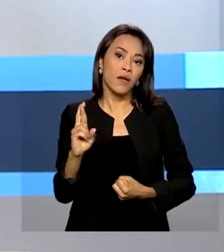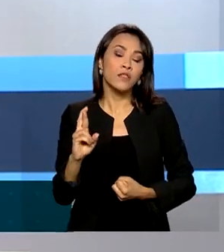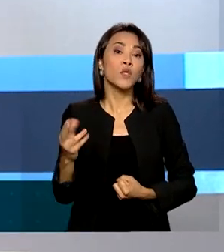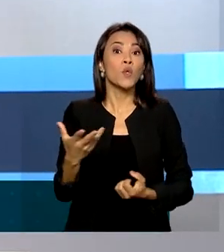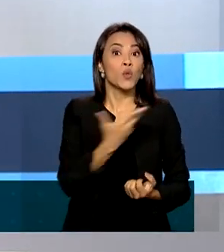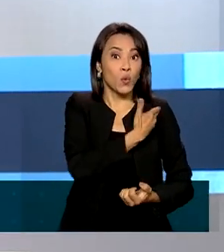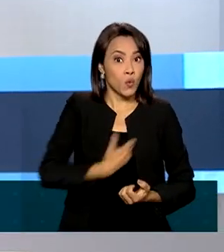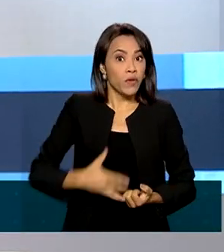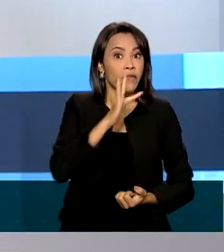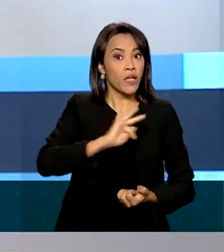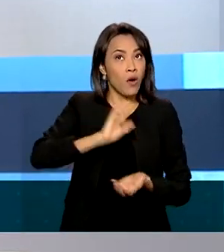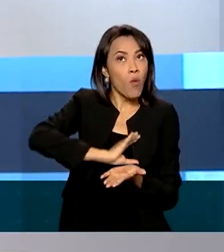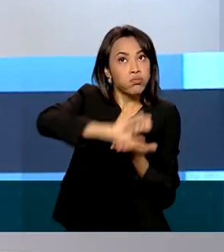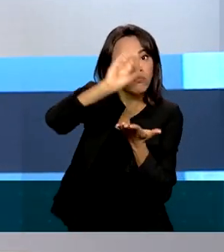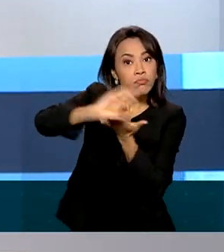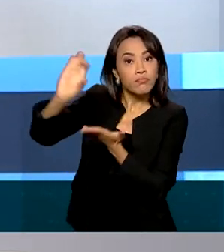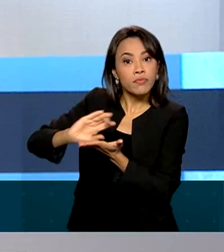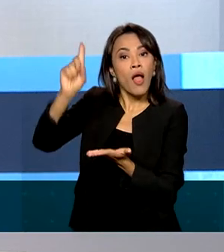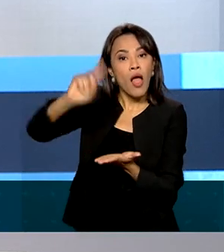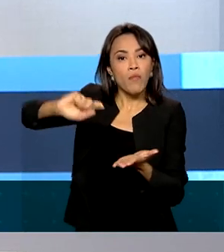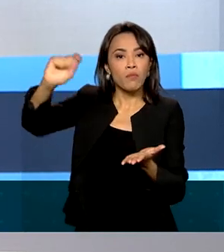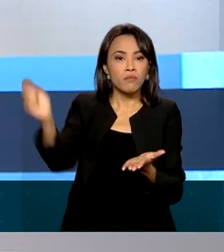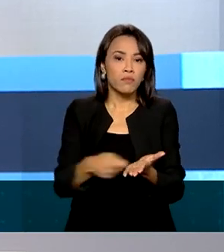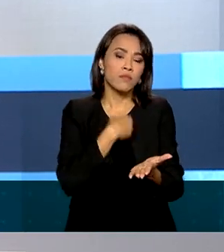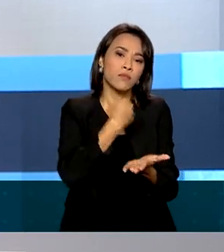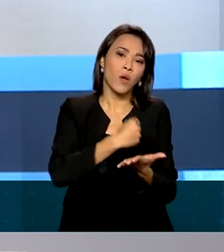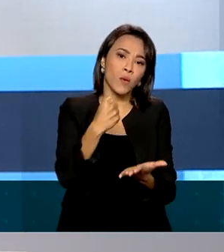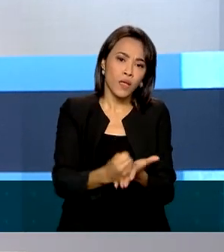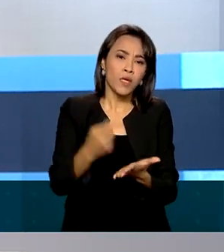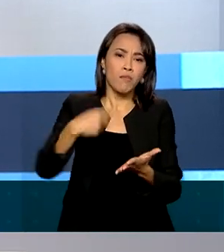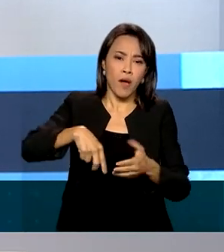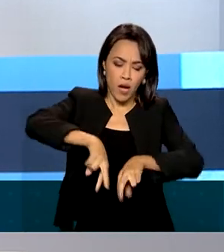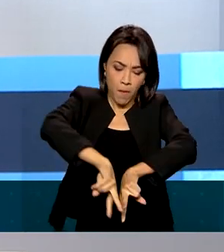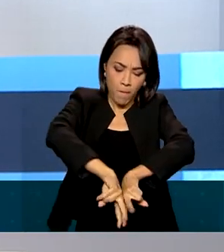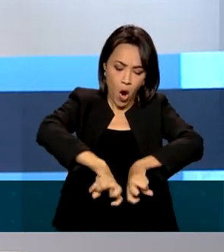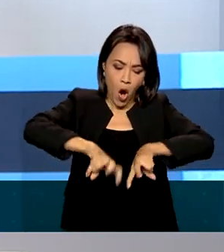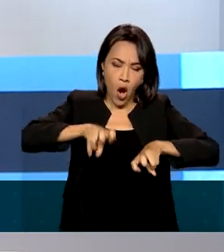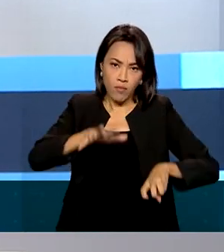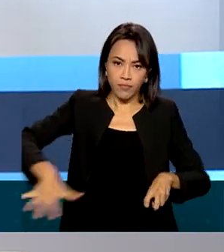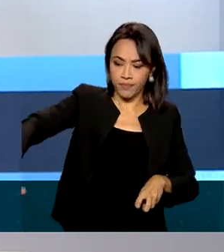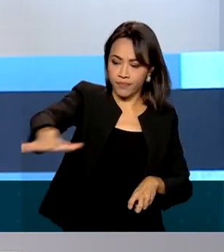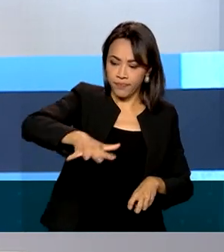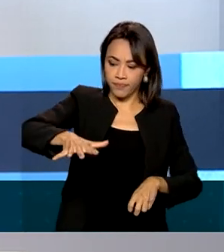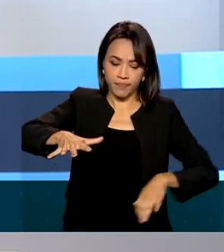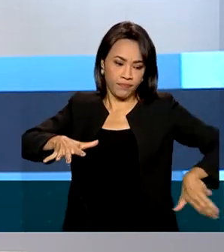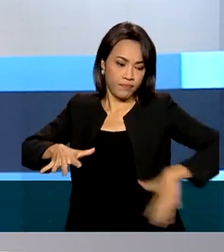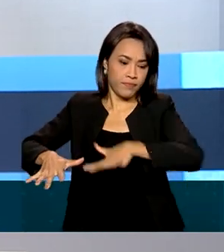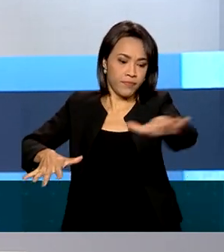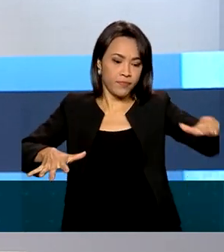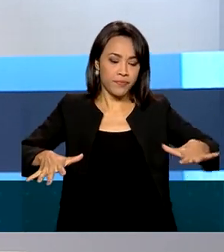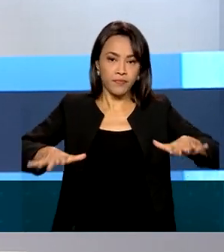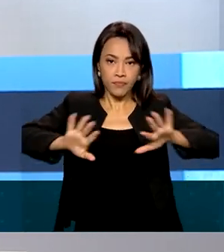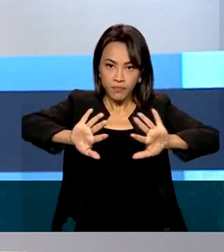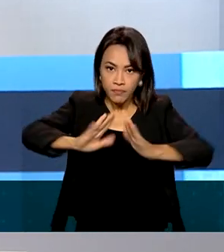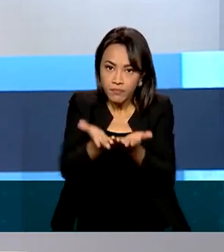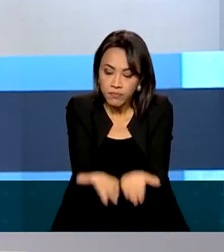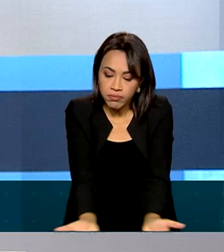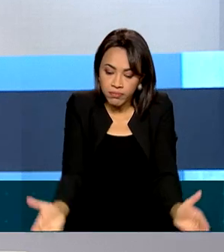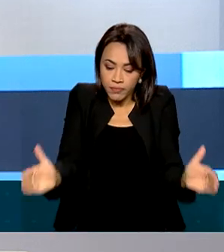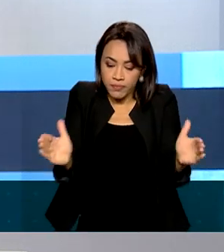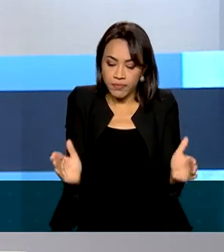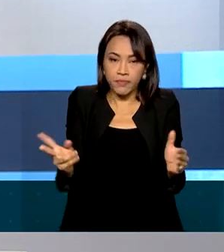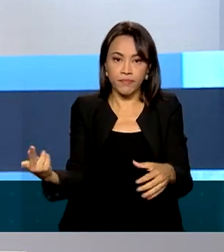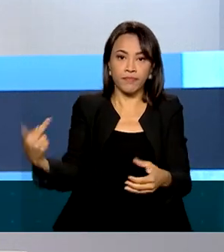o valor faz parte dos contratos assinados pelas petrolíferas para explorar os campos de sépia e a tapo no pré-sal da bacia de Santos